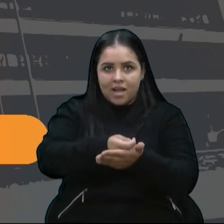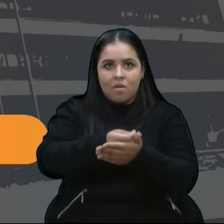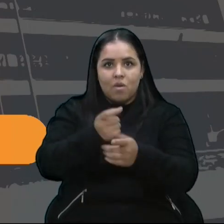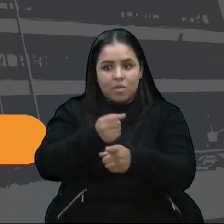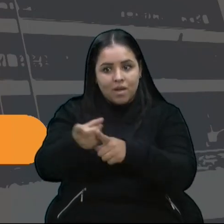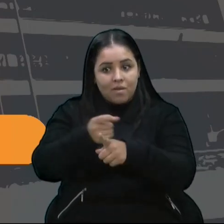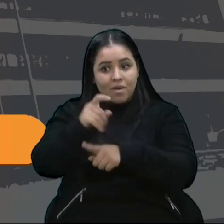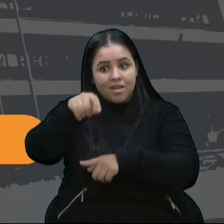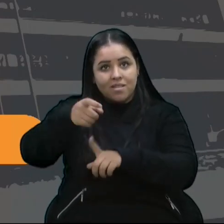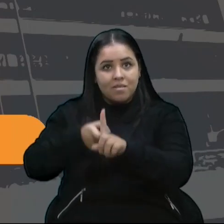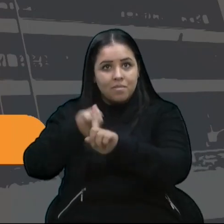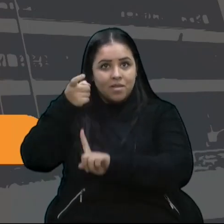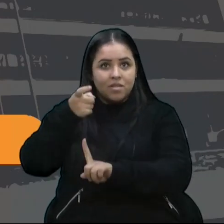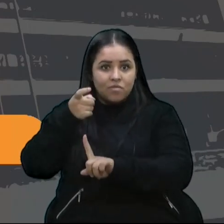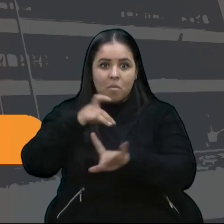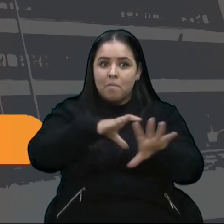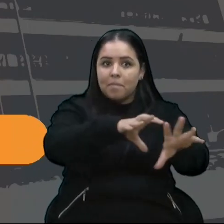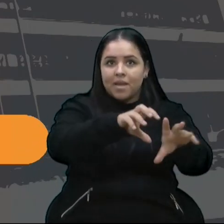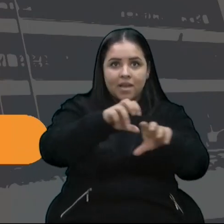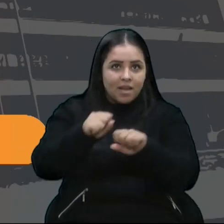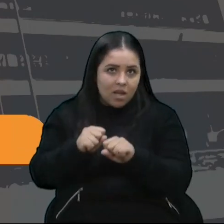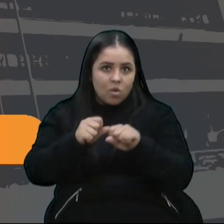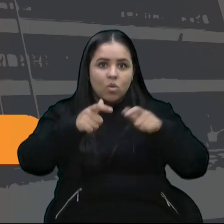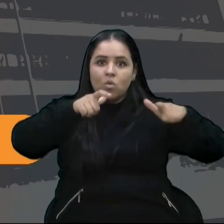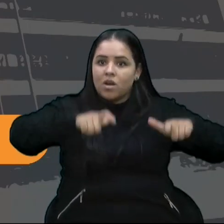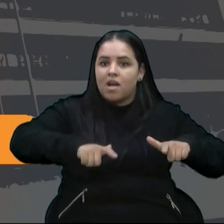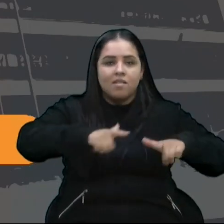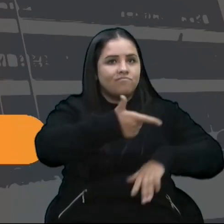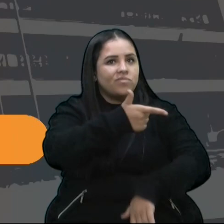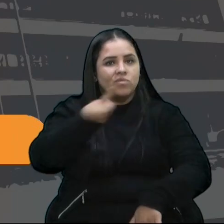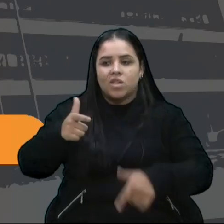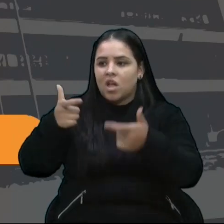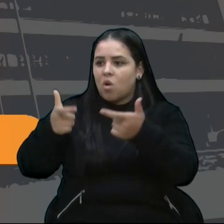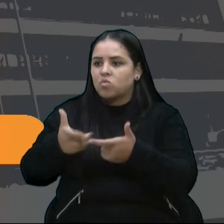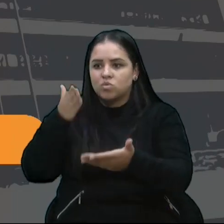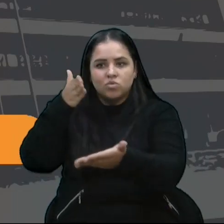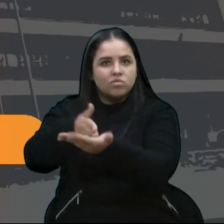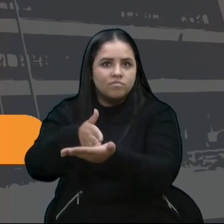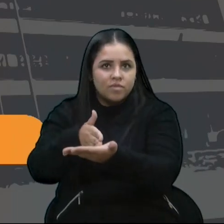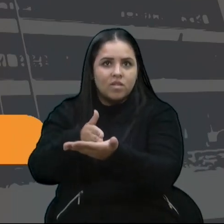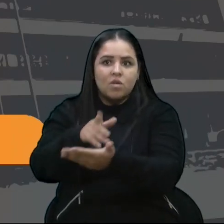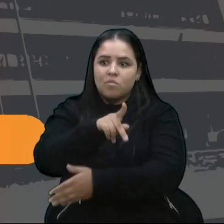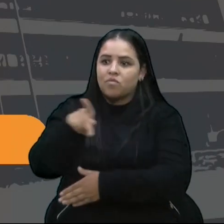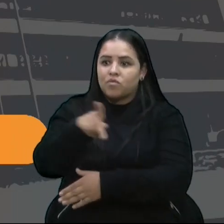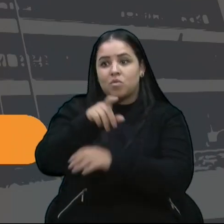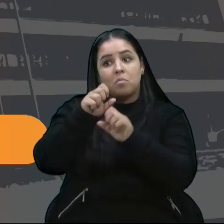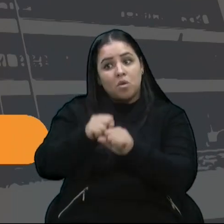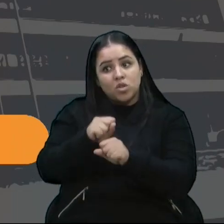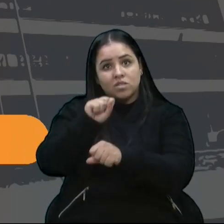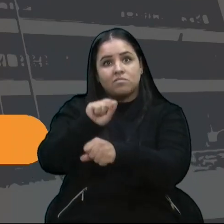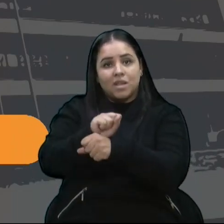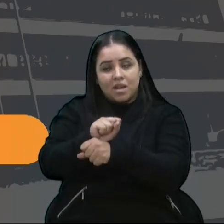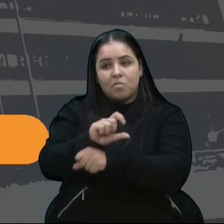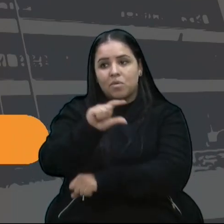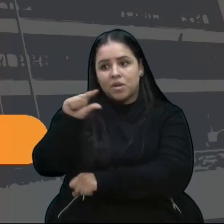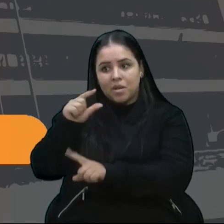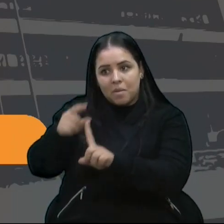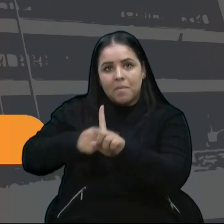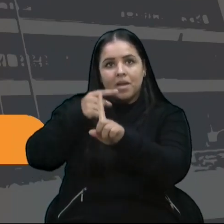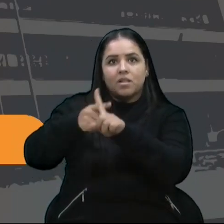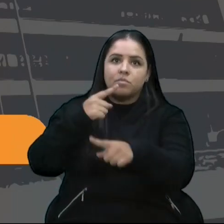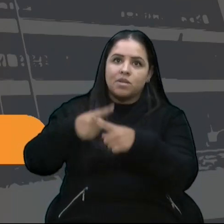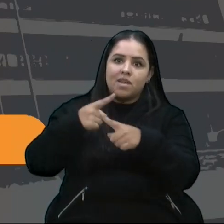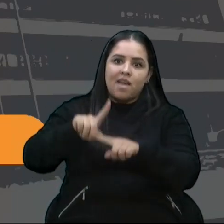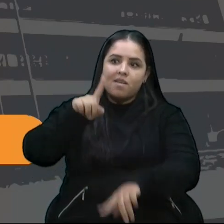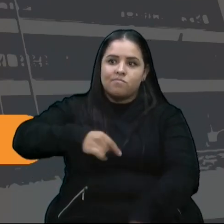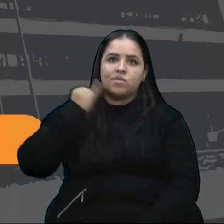desse mês, eles vão tomar o imóvel, a gente não tem para onde ir. Os professores até poderiam aguentar um pouco mais pela importância